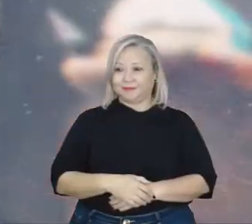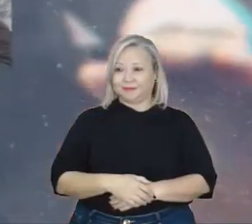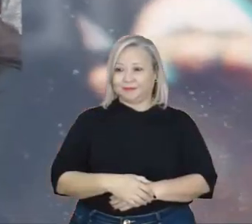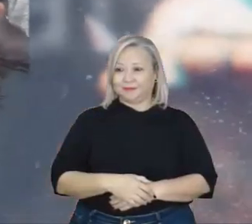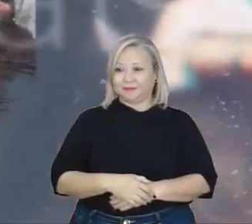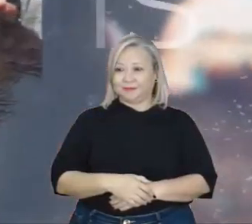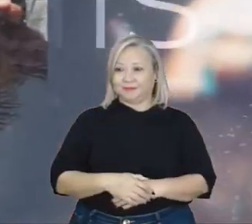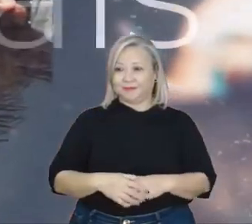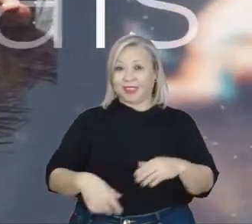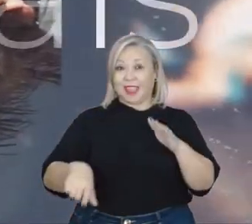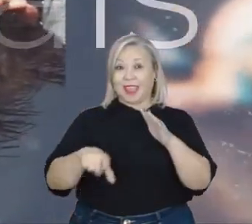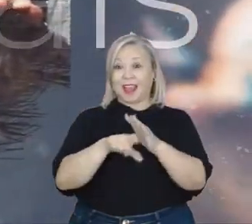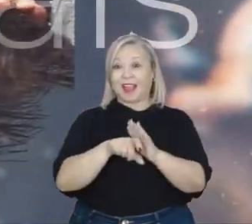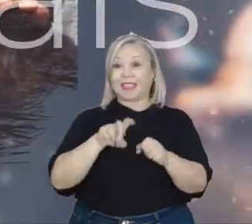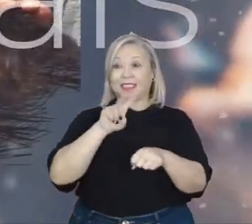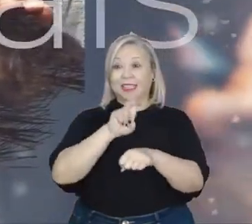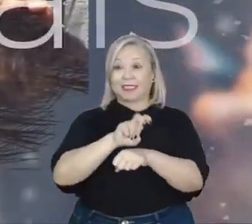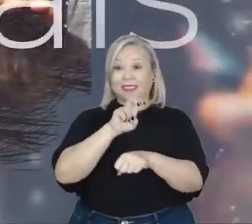Muito mais creches.